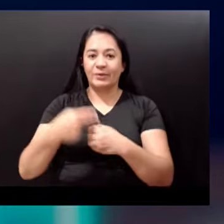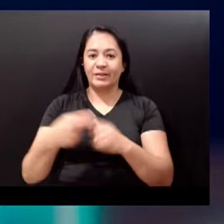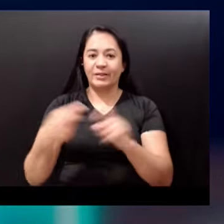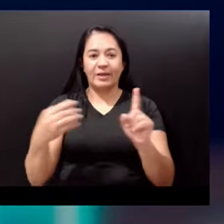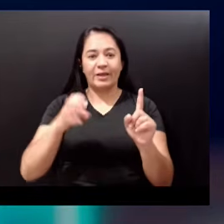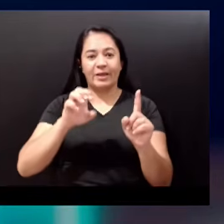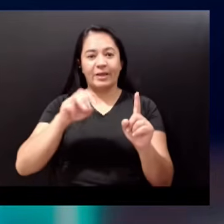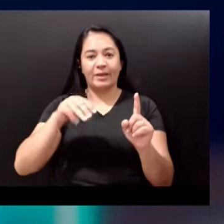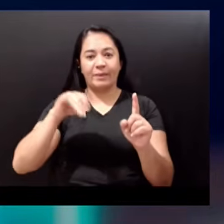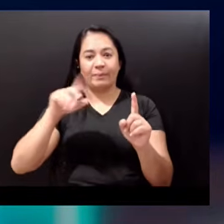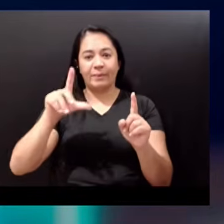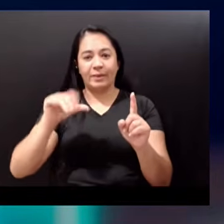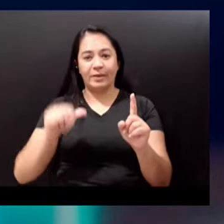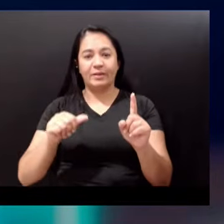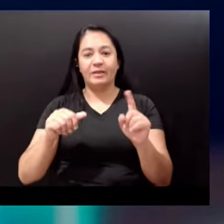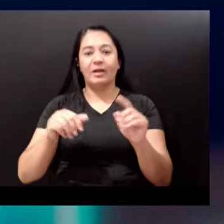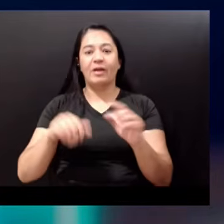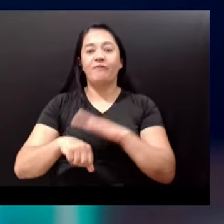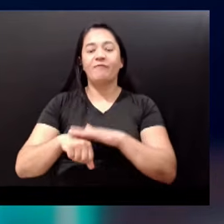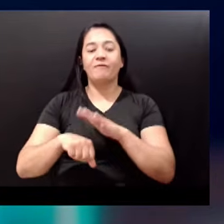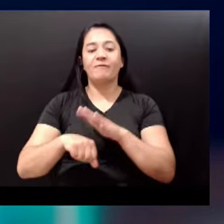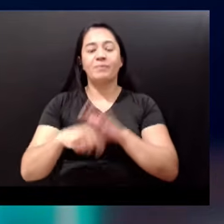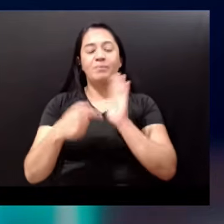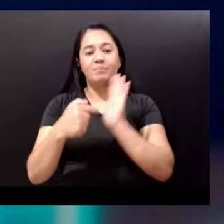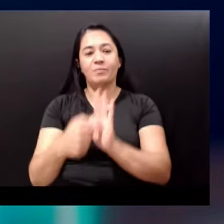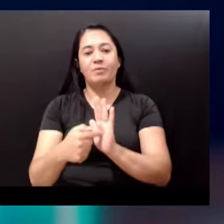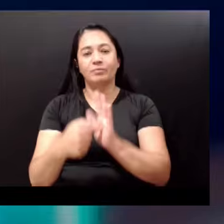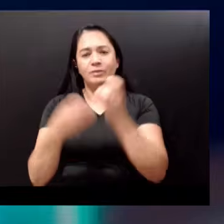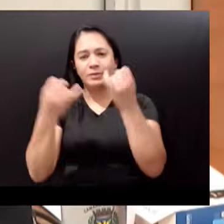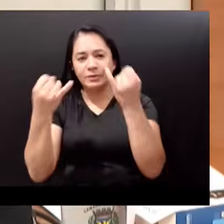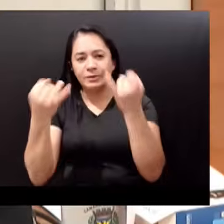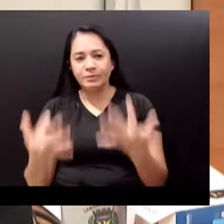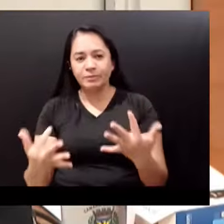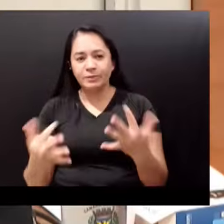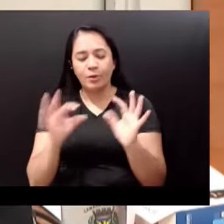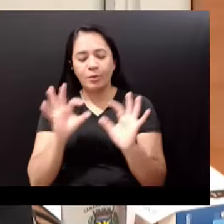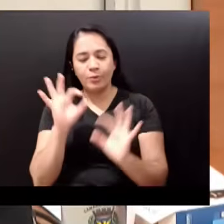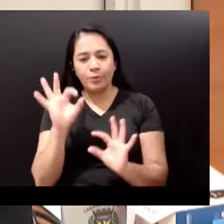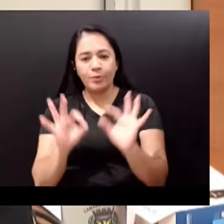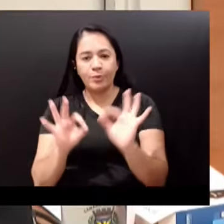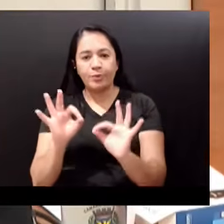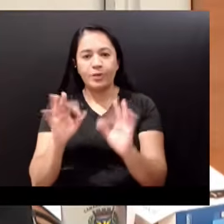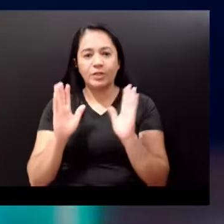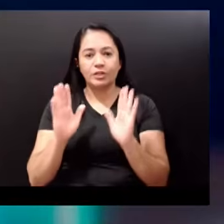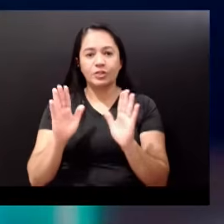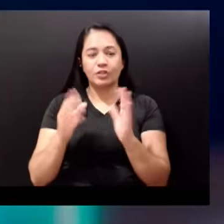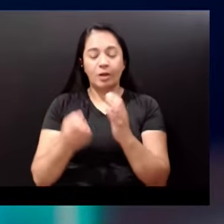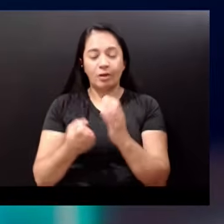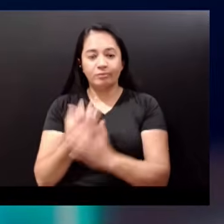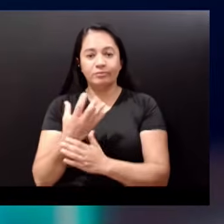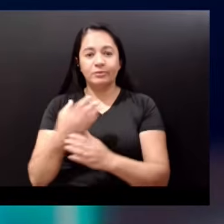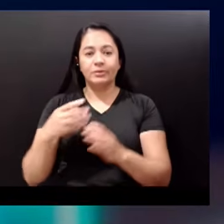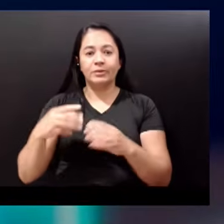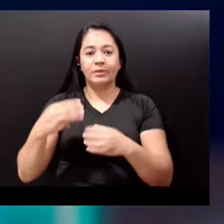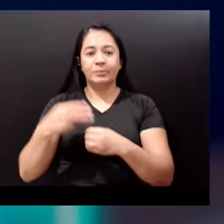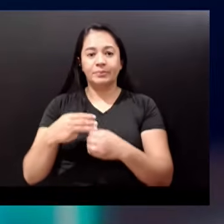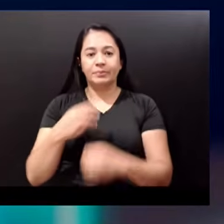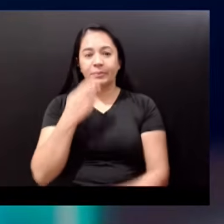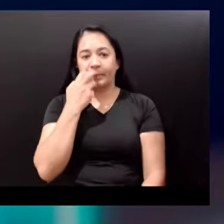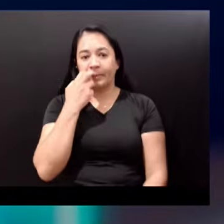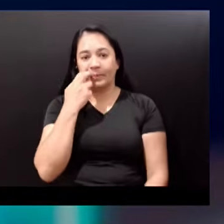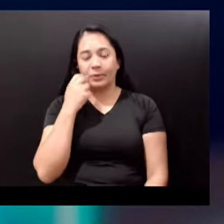uma apresentação e abordou o plano que fora estabelecido pelo município. O que está hoje